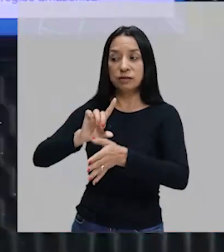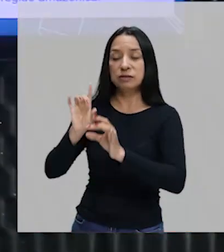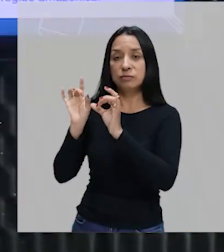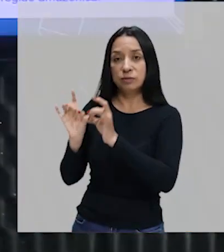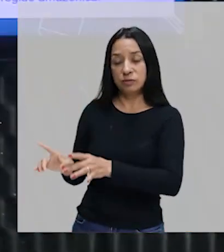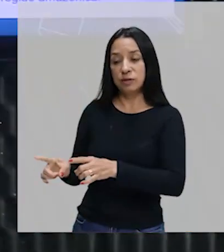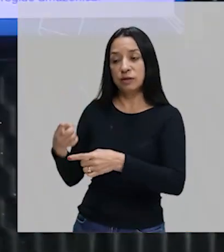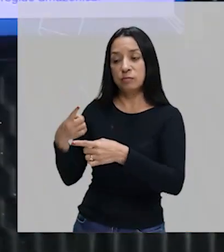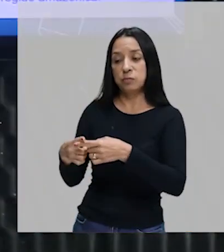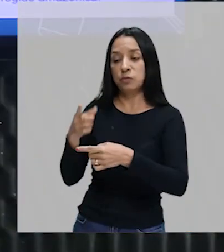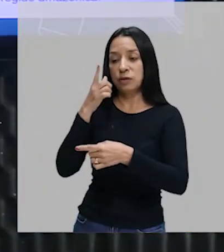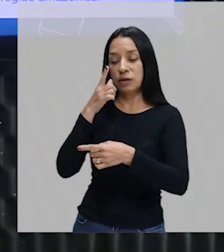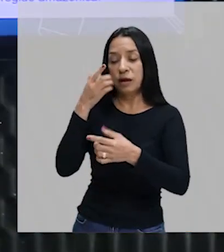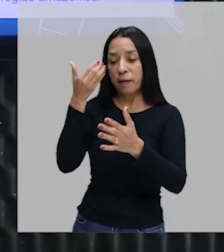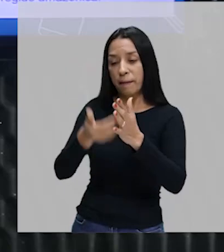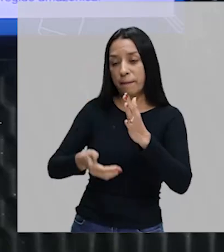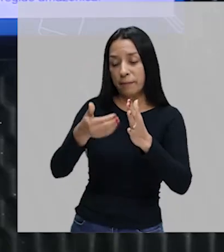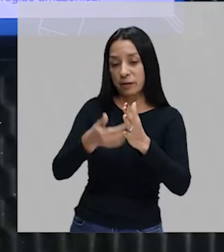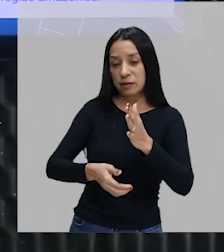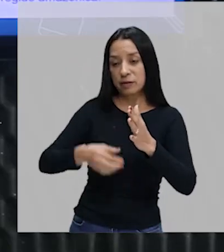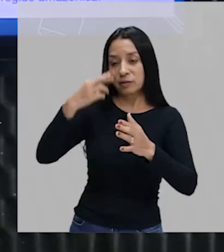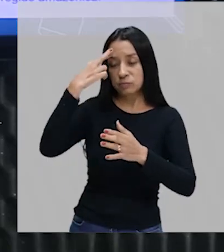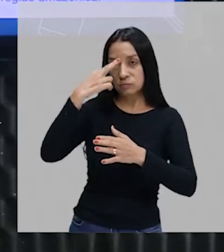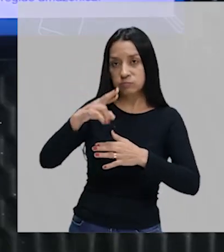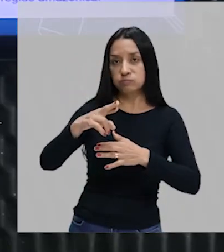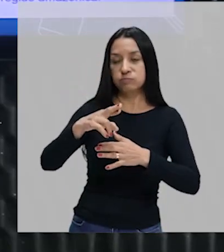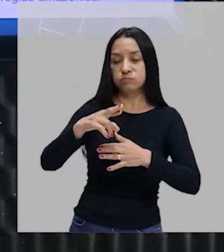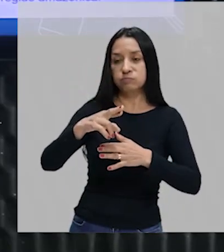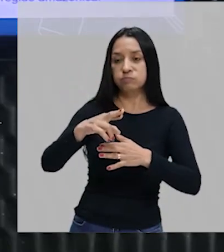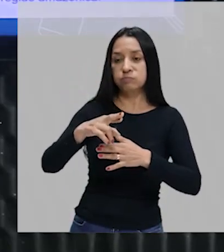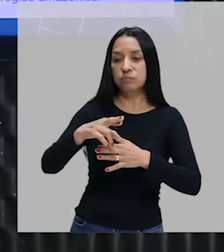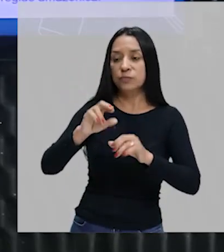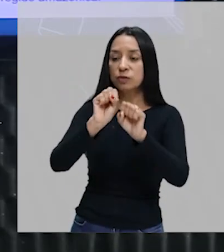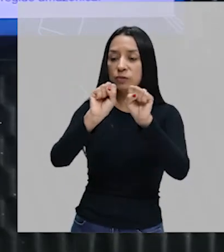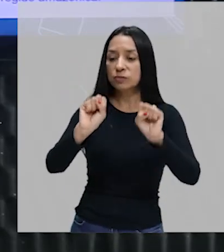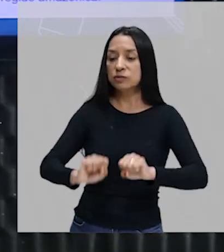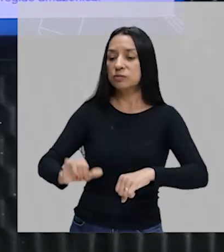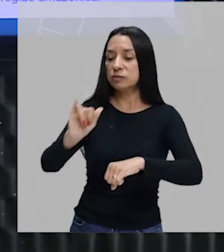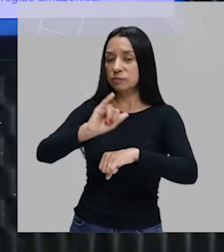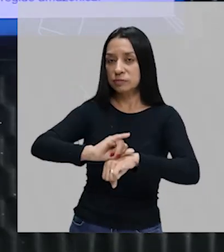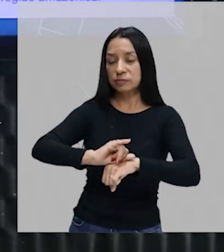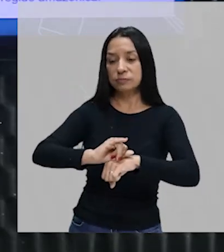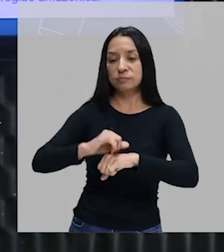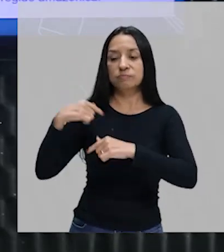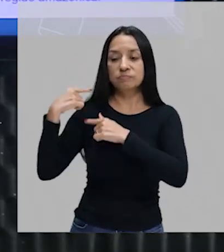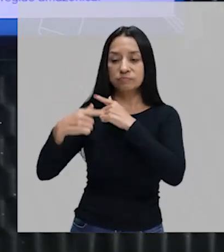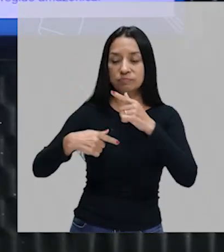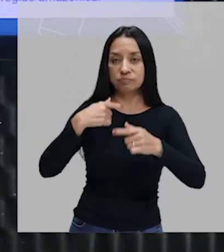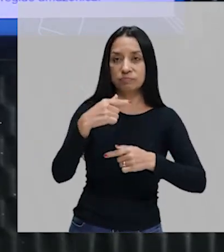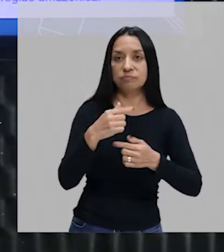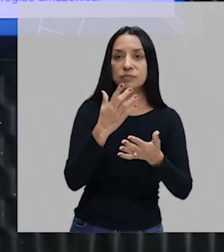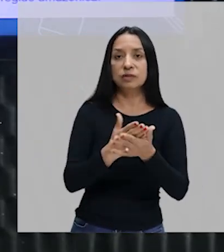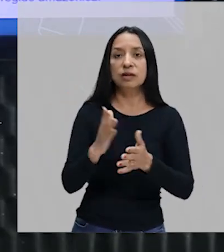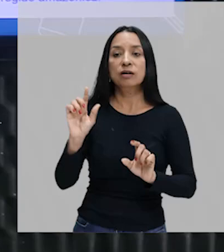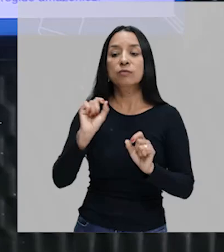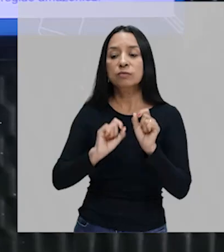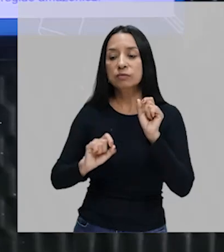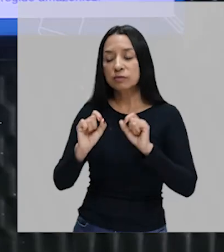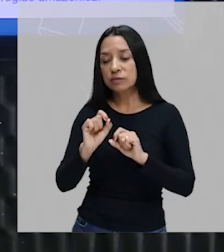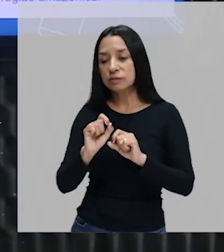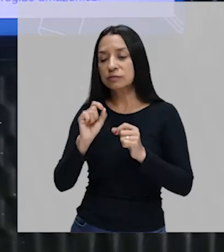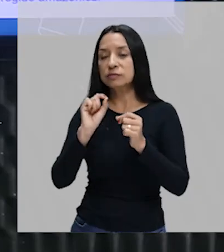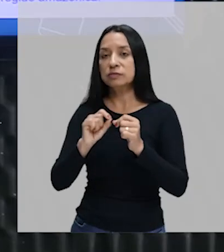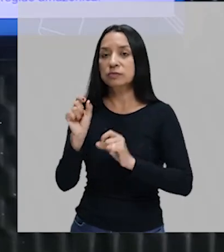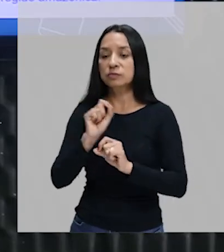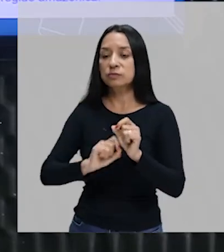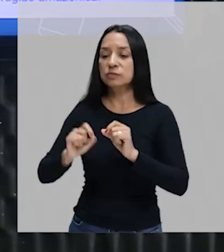dos insucessos dos donatários maranhenses no sistema de capitania hereditária, e isso vai acabar